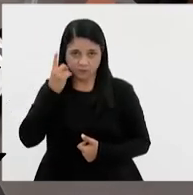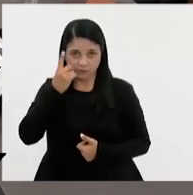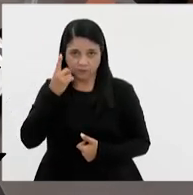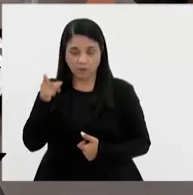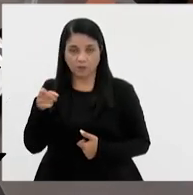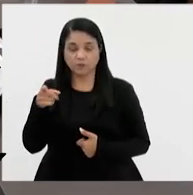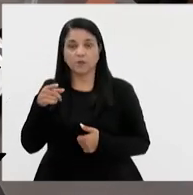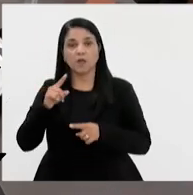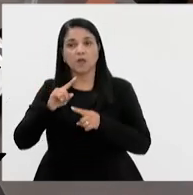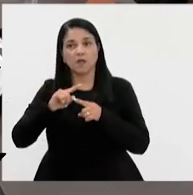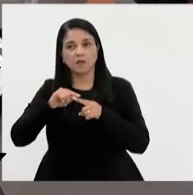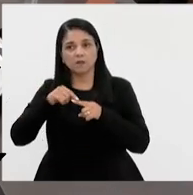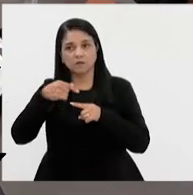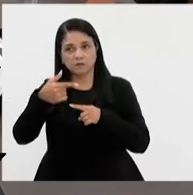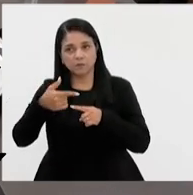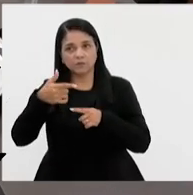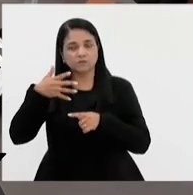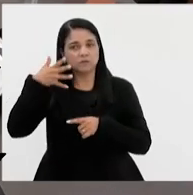depois falar sobre